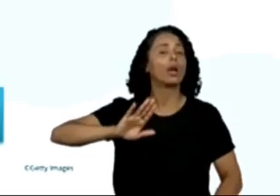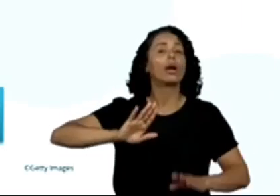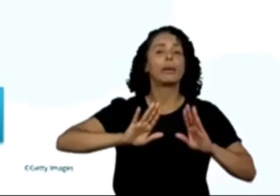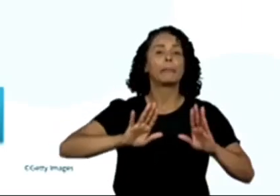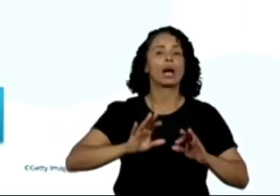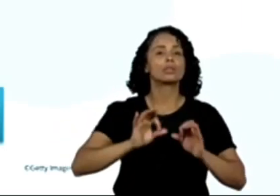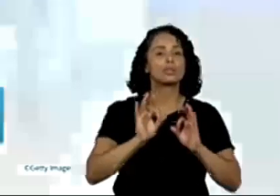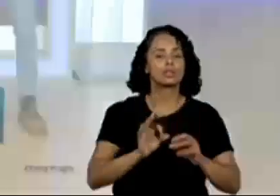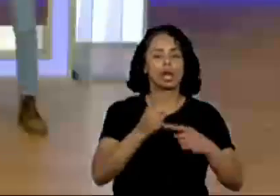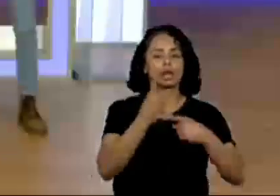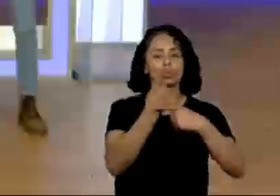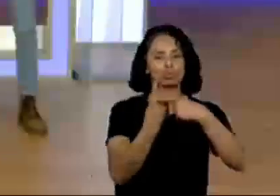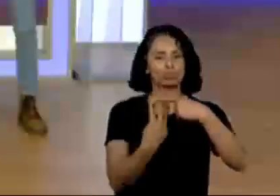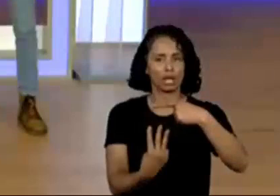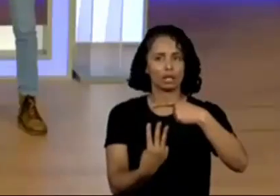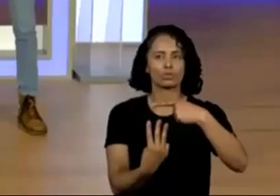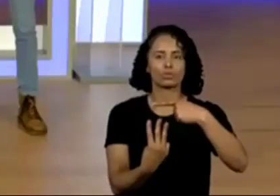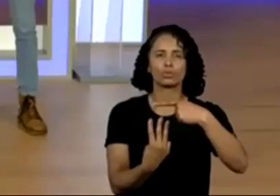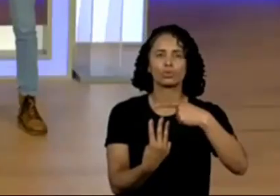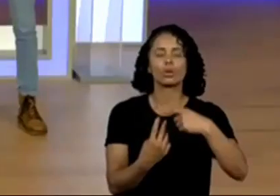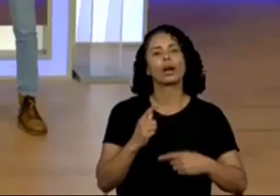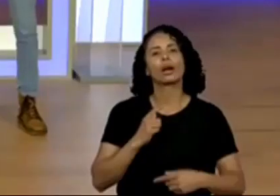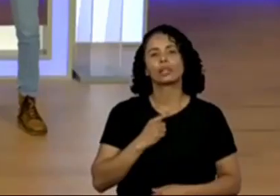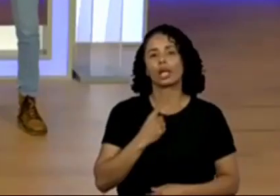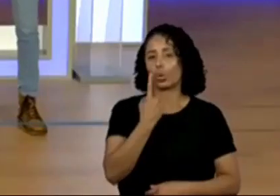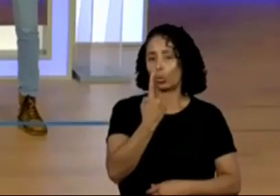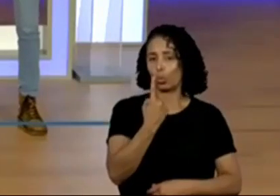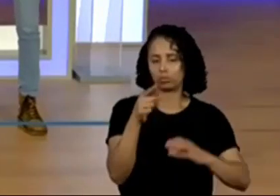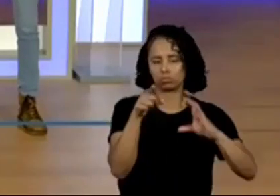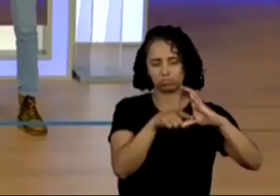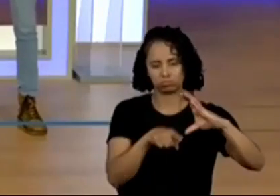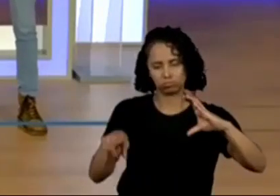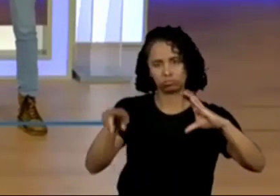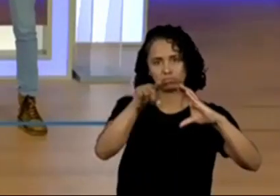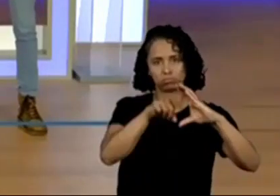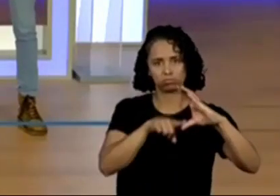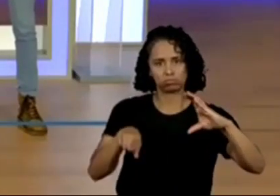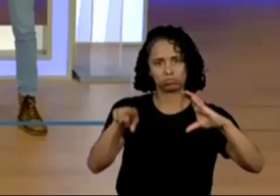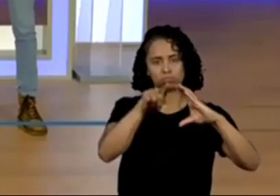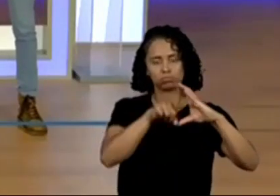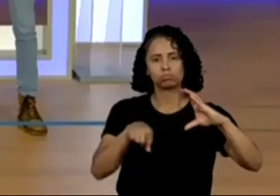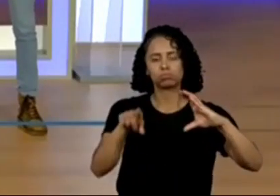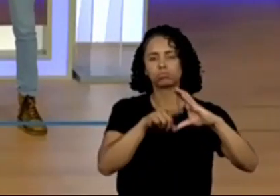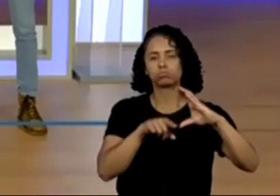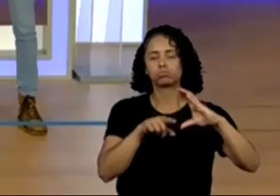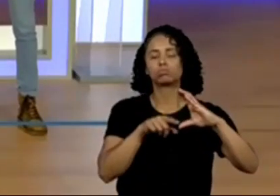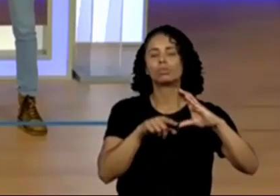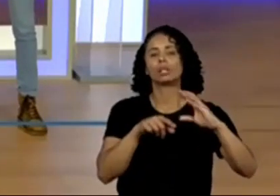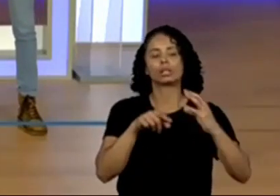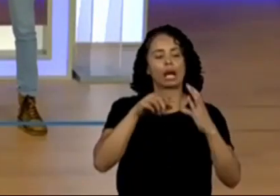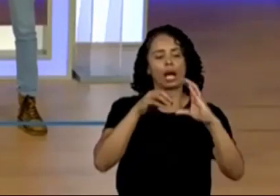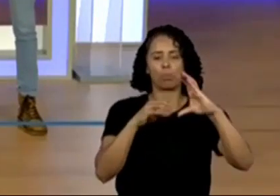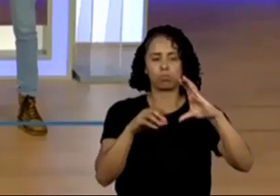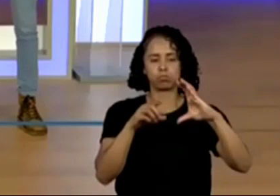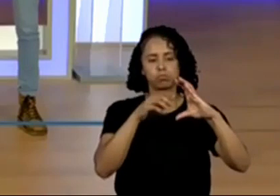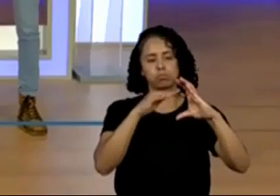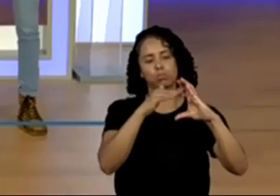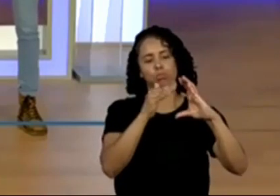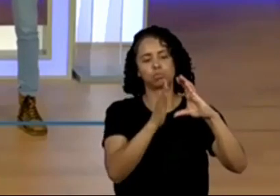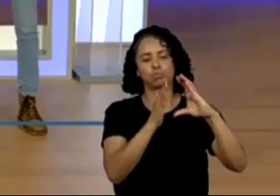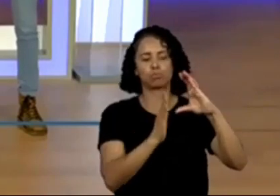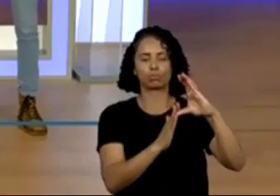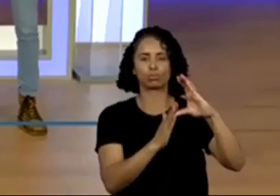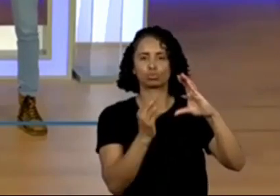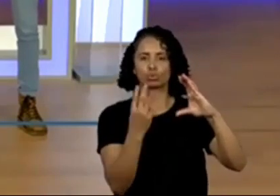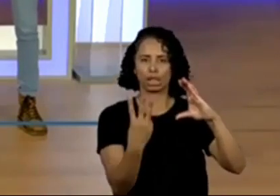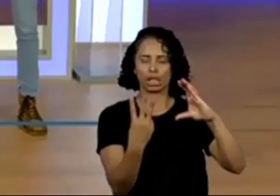a terça parte. Então, eu tenho uma parte num contexto aí do todo. Eu só estou pegando uma, né? Lembrando que eu estou pegando apenas uma